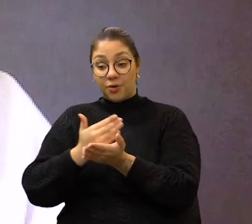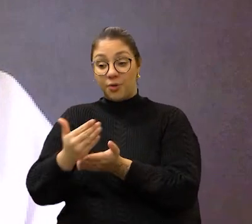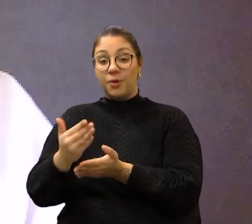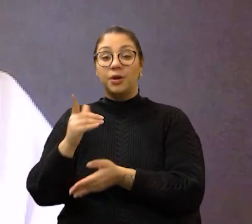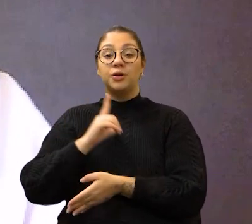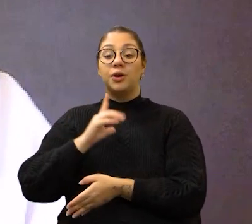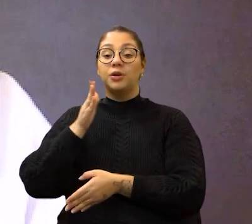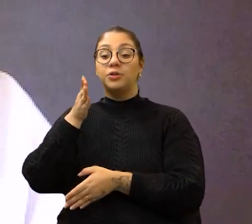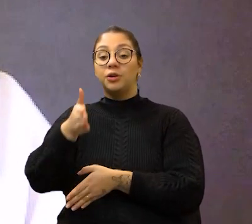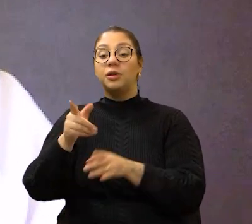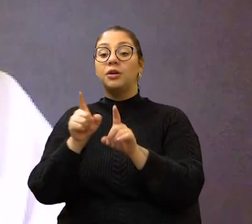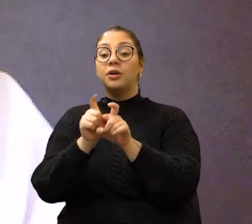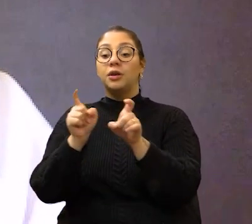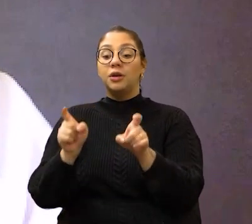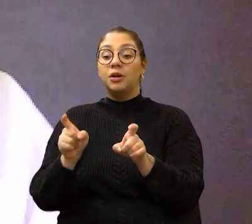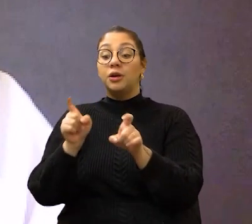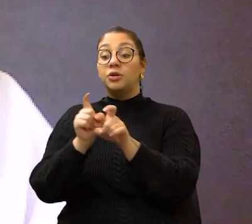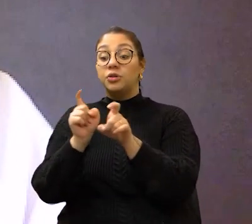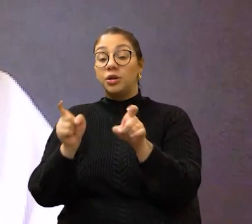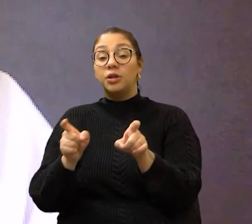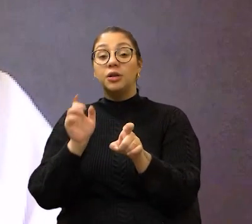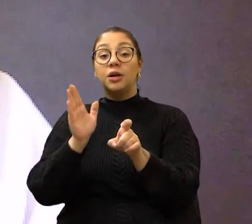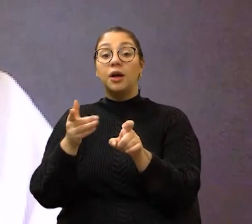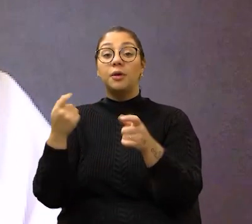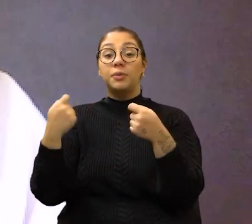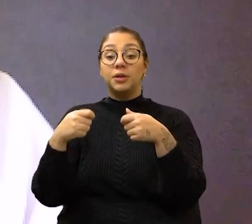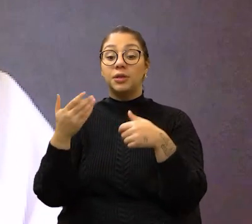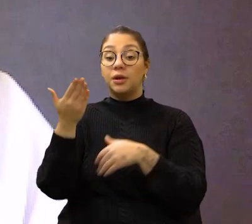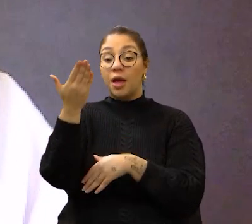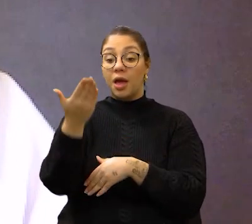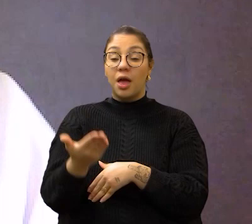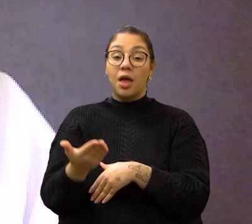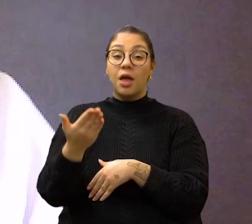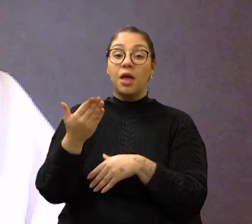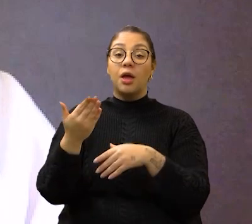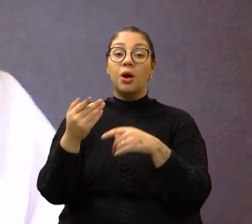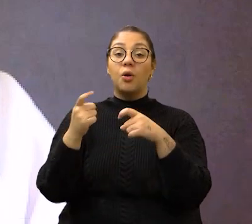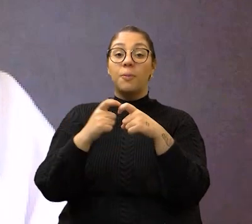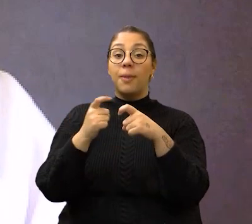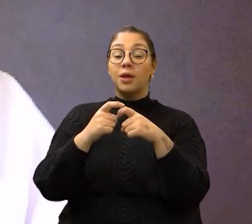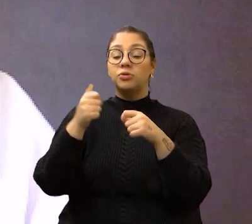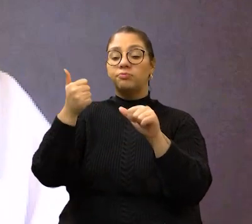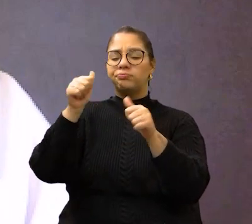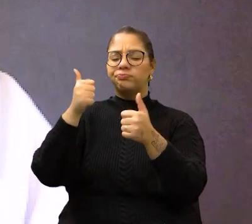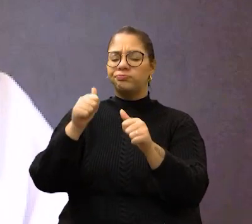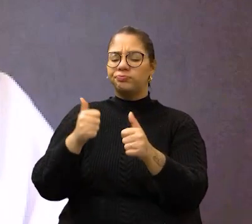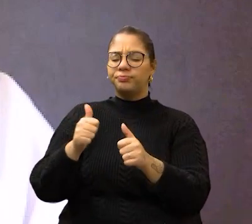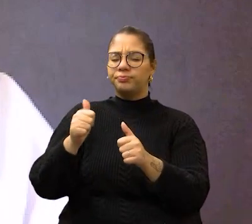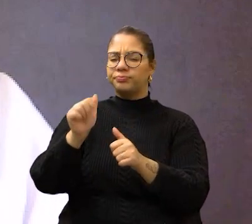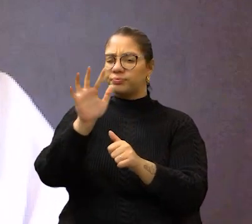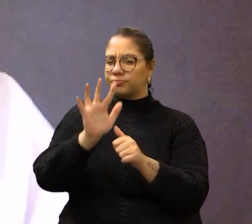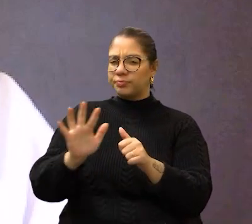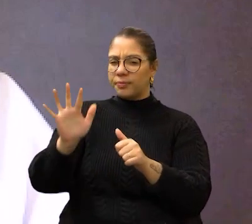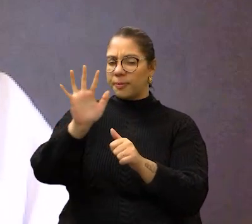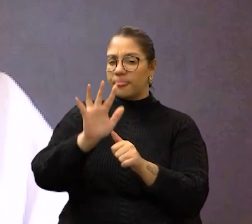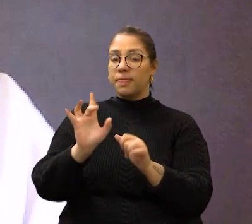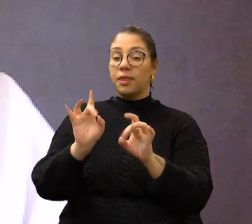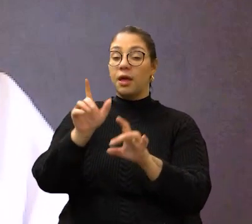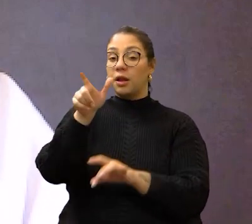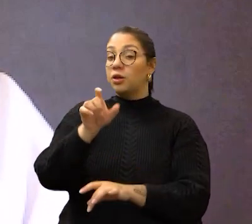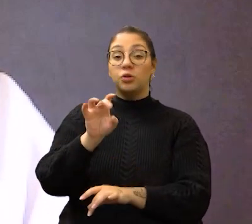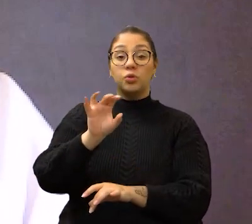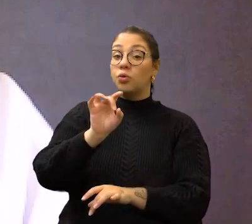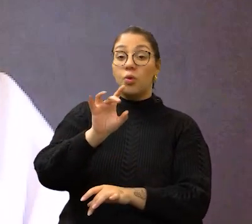rotina de ir ao ginecologista, o ginecologista ele tem que ser encarado como aquele médico que faz uma avaliação completa da paciente, não somente a